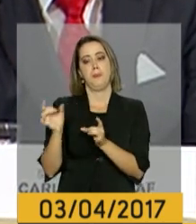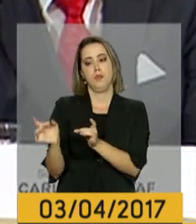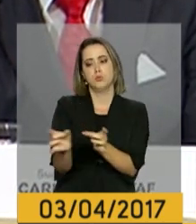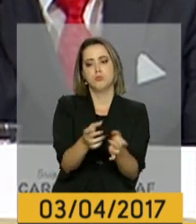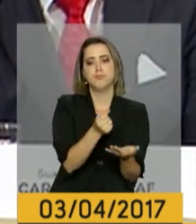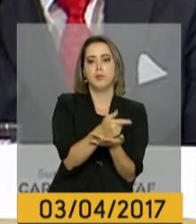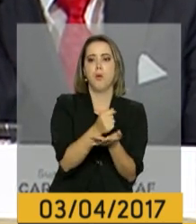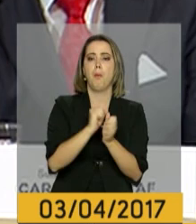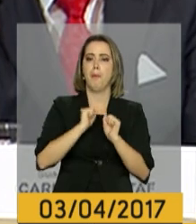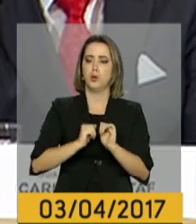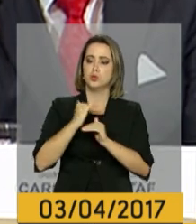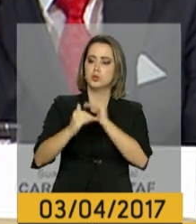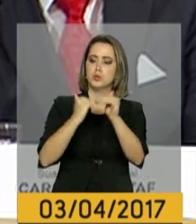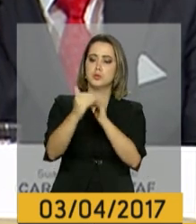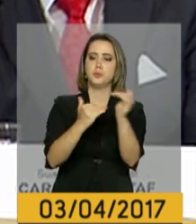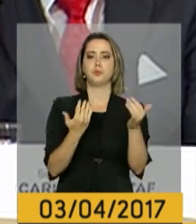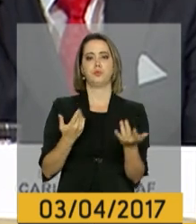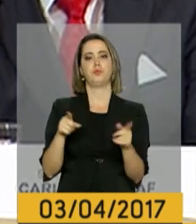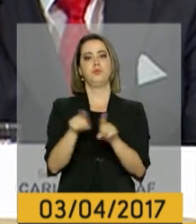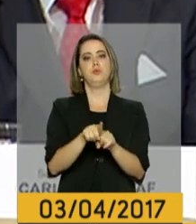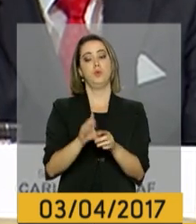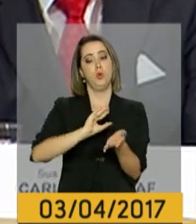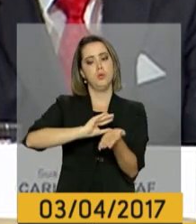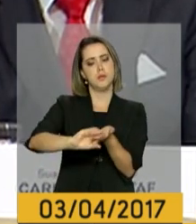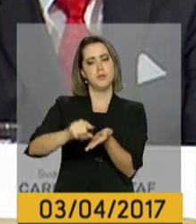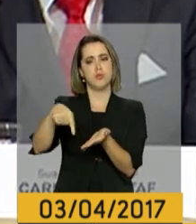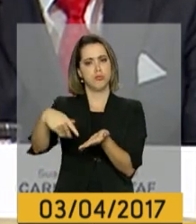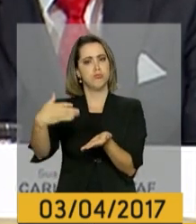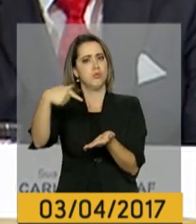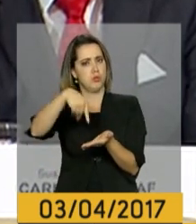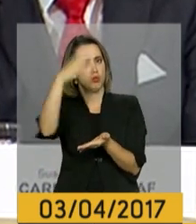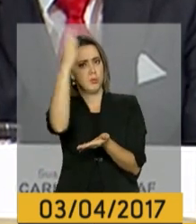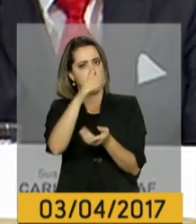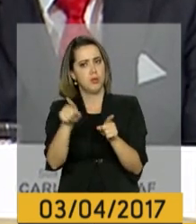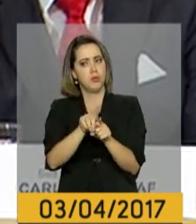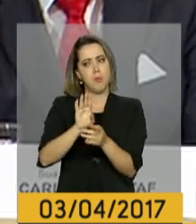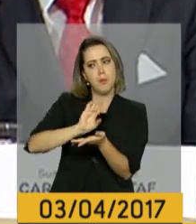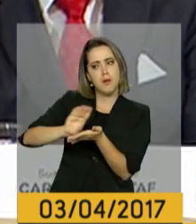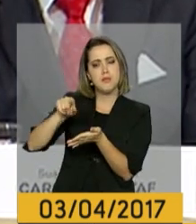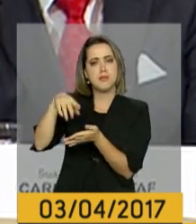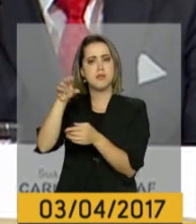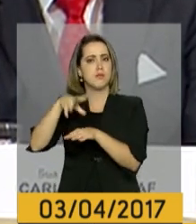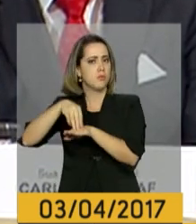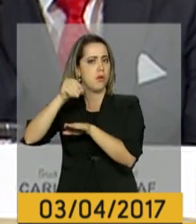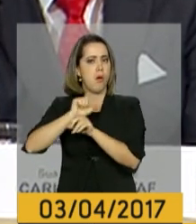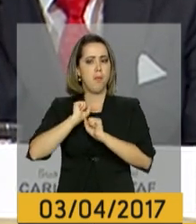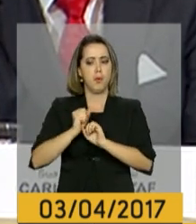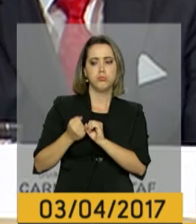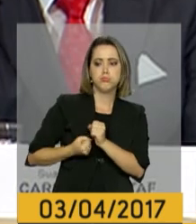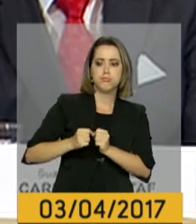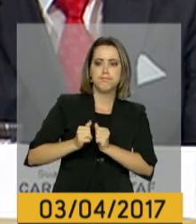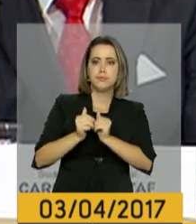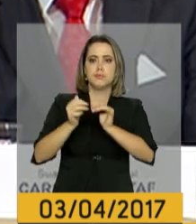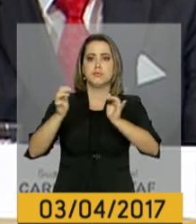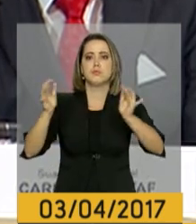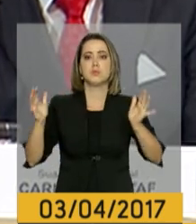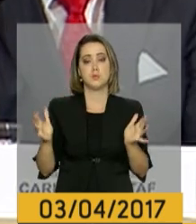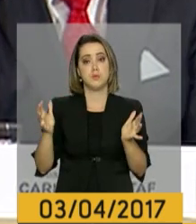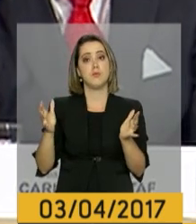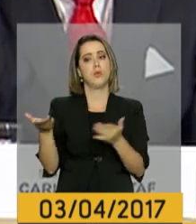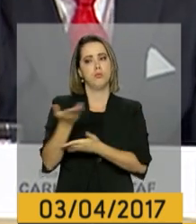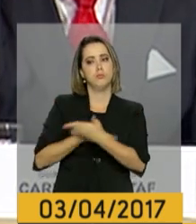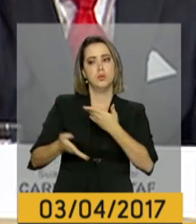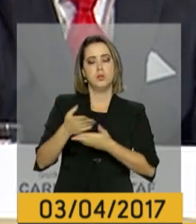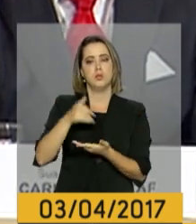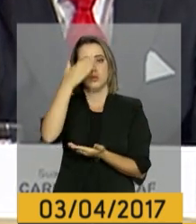crescer. Os investimentos de lado a lado têm potencial de expansão. Confiamos que os